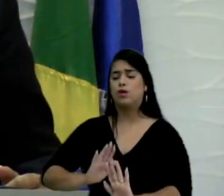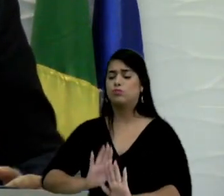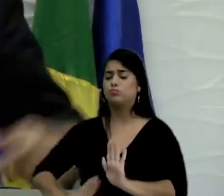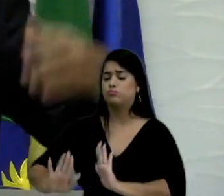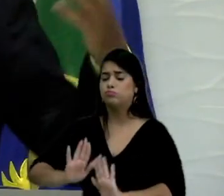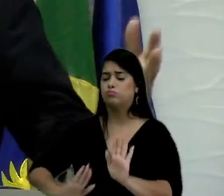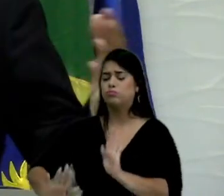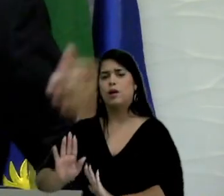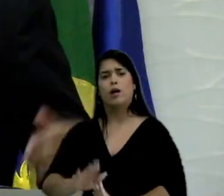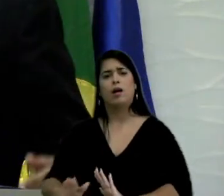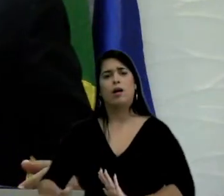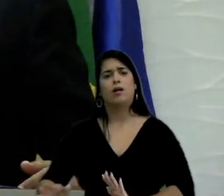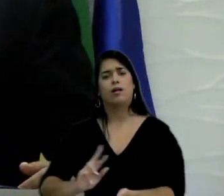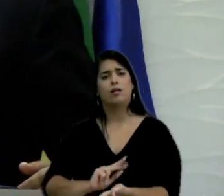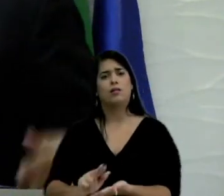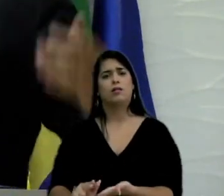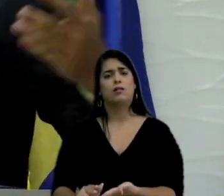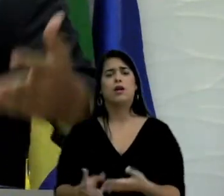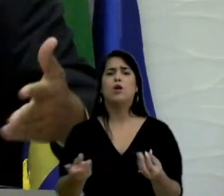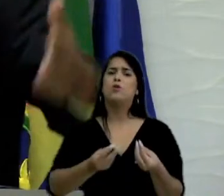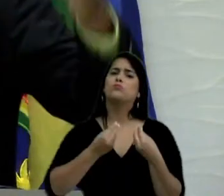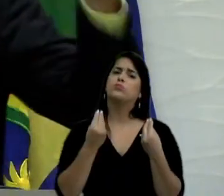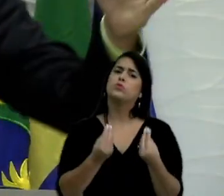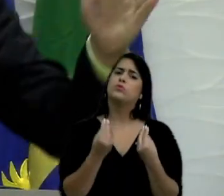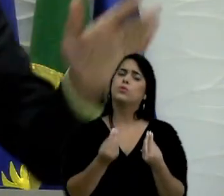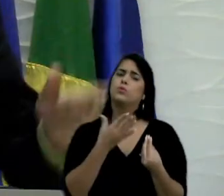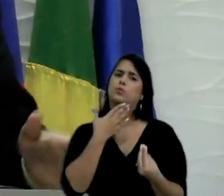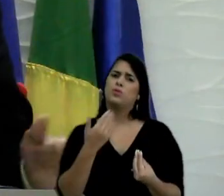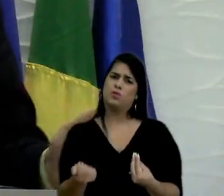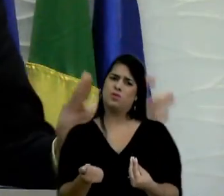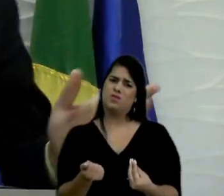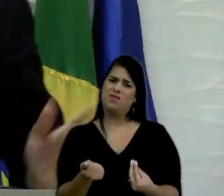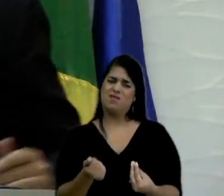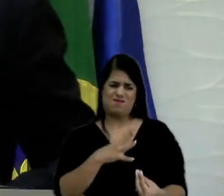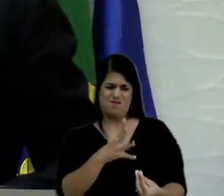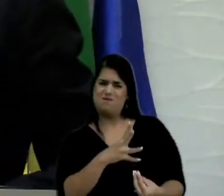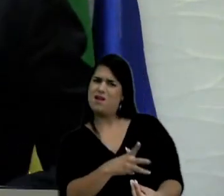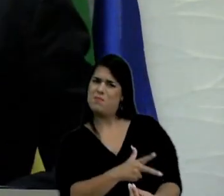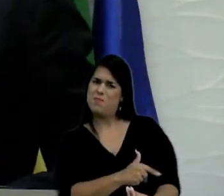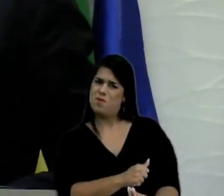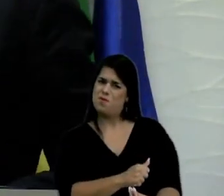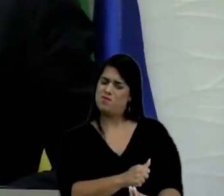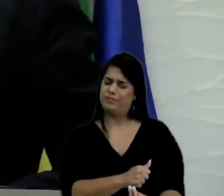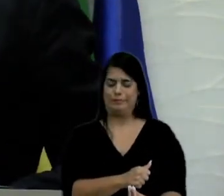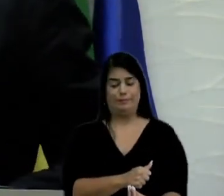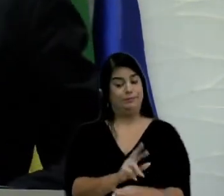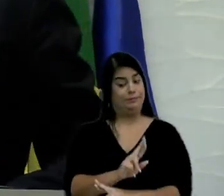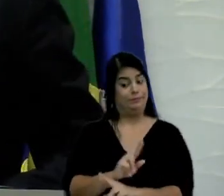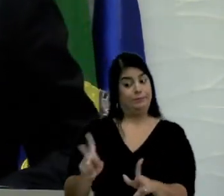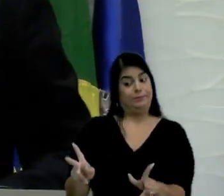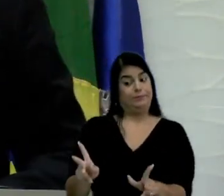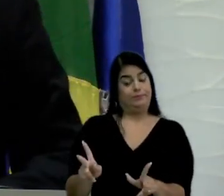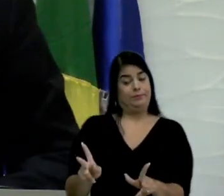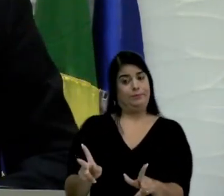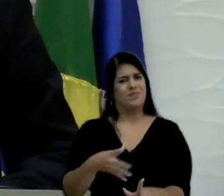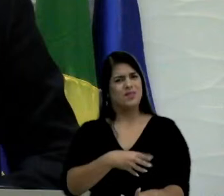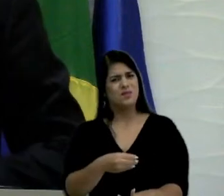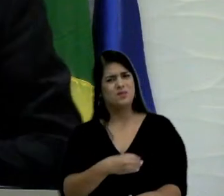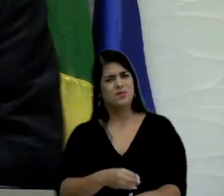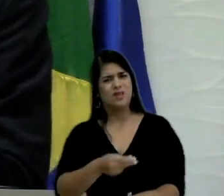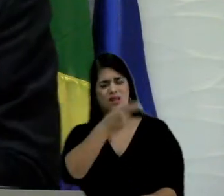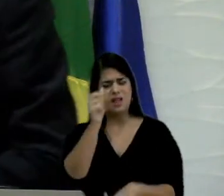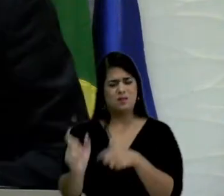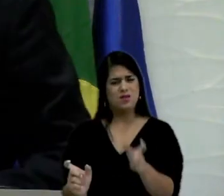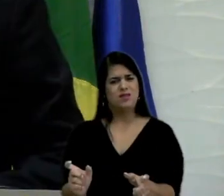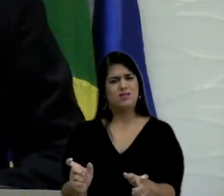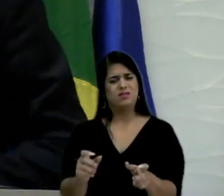e diz que melhorou e é com amor que os filhos daquelas pessoas que mais precisam